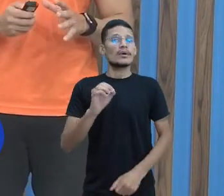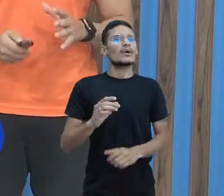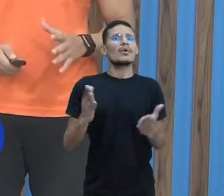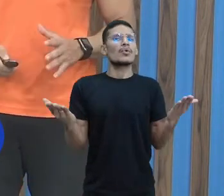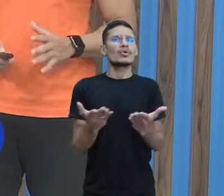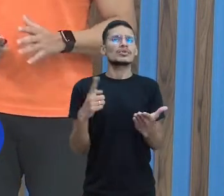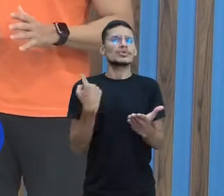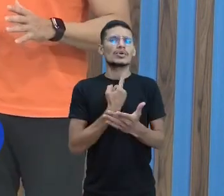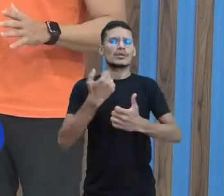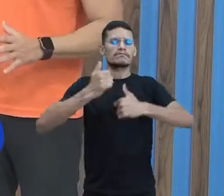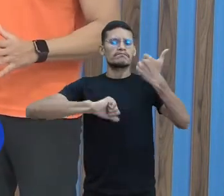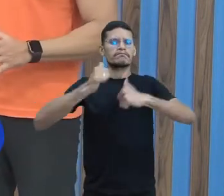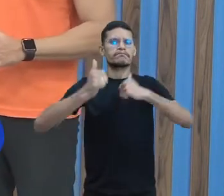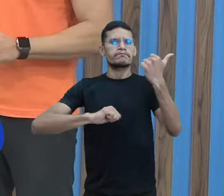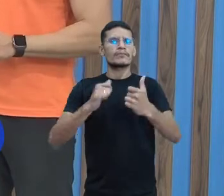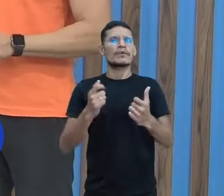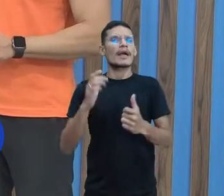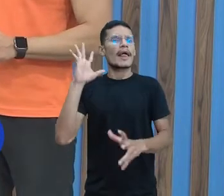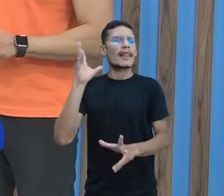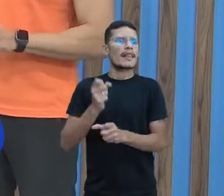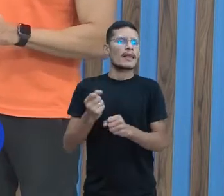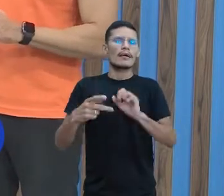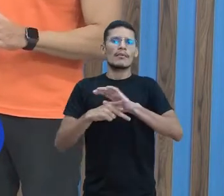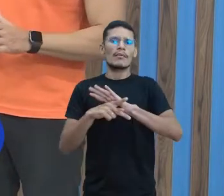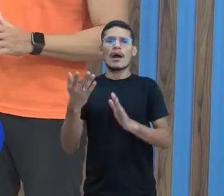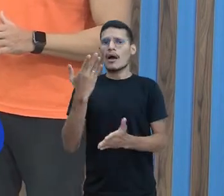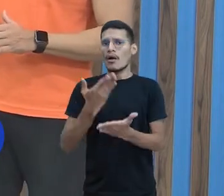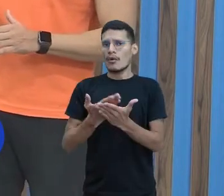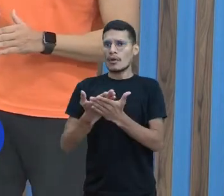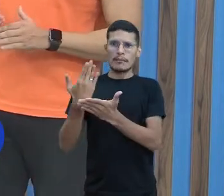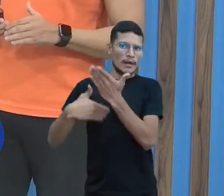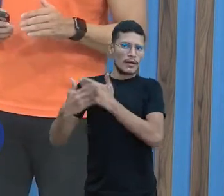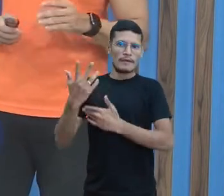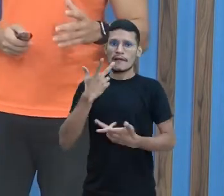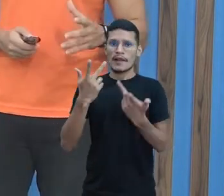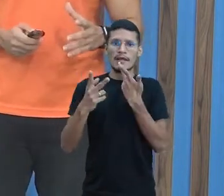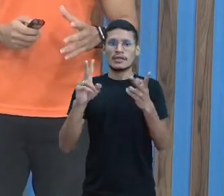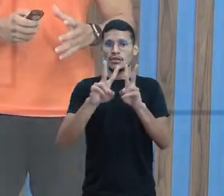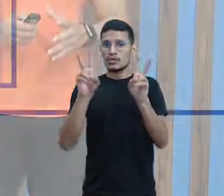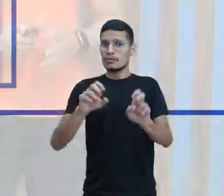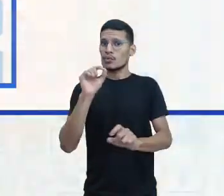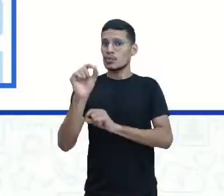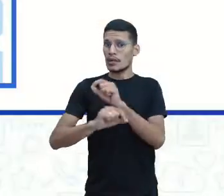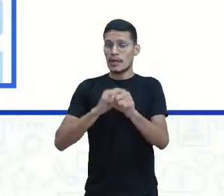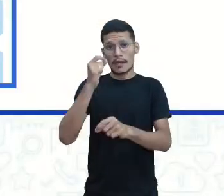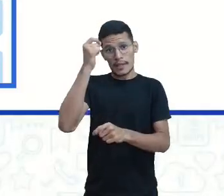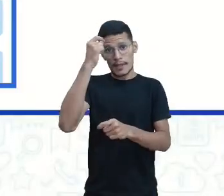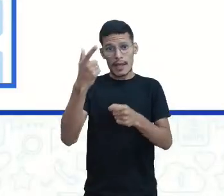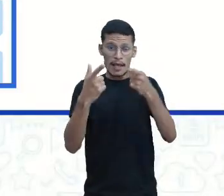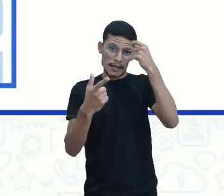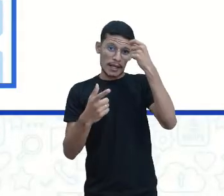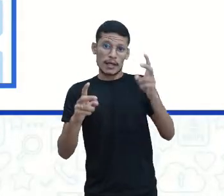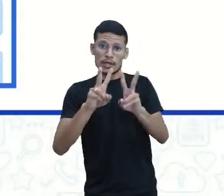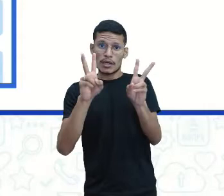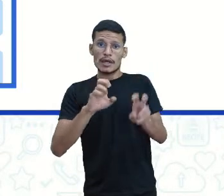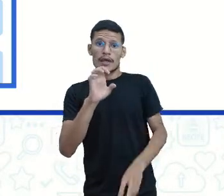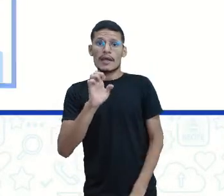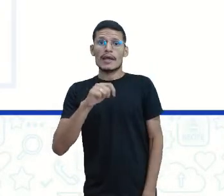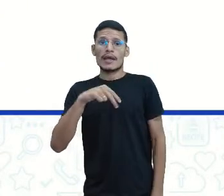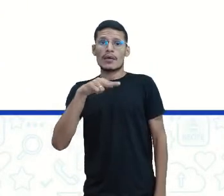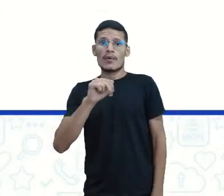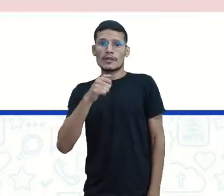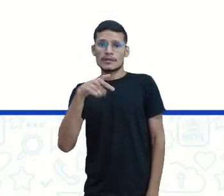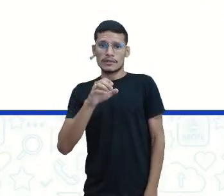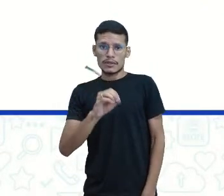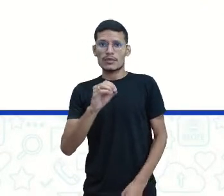que foi que a gente viu na aula passada, certo? A gente falou aí sobre a ideia de equações, certo? Falamos